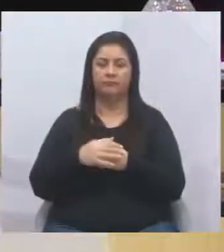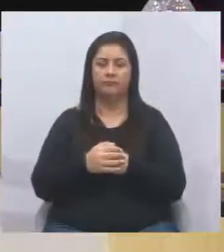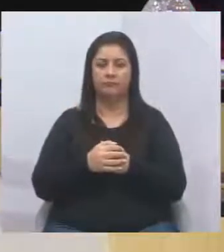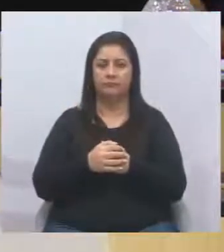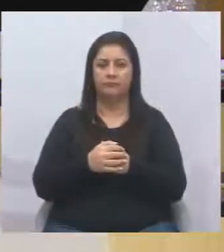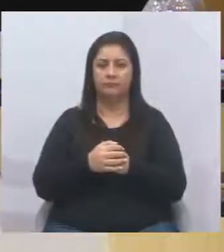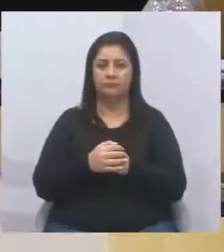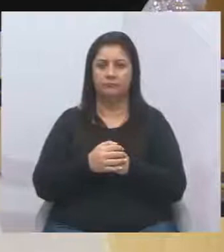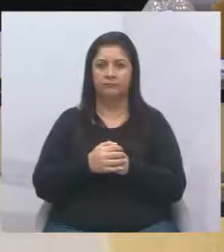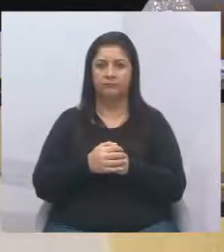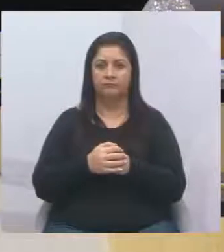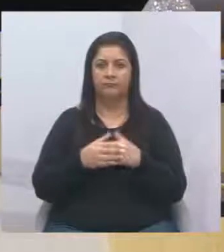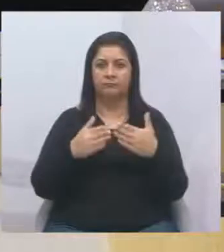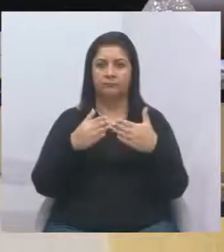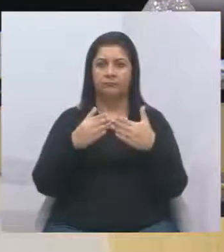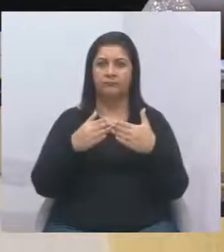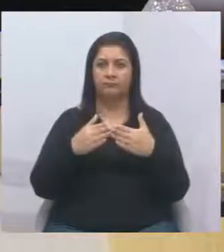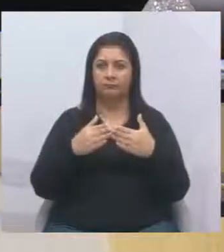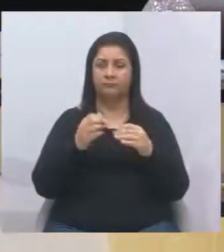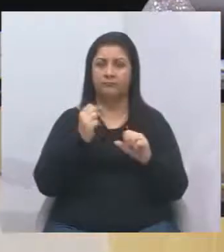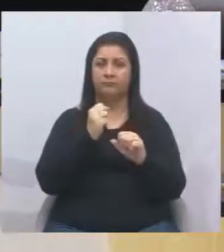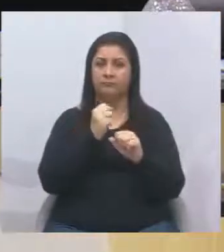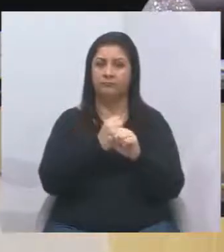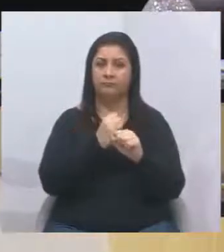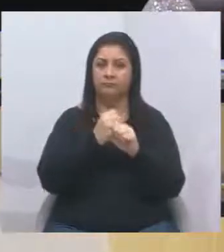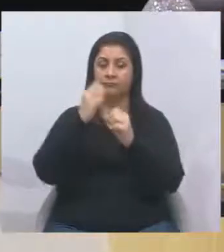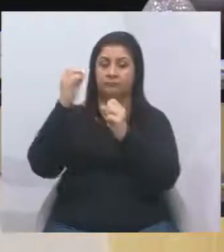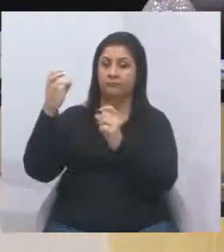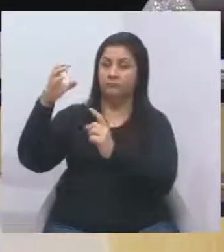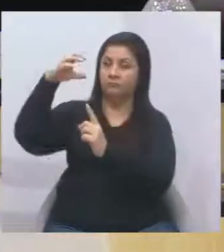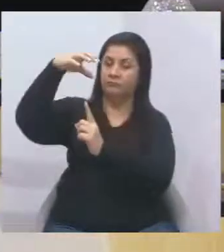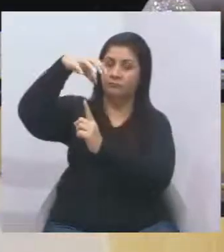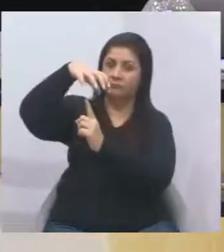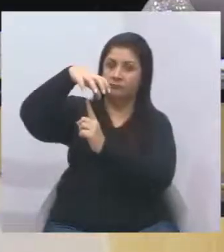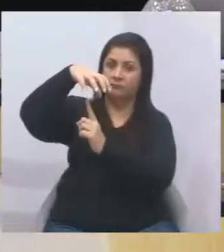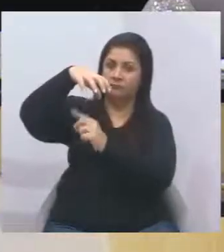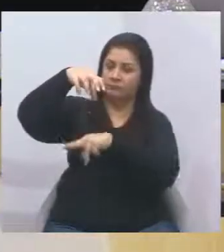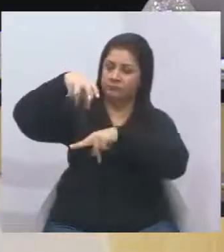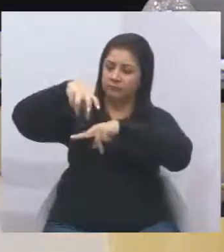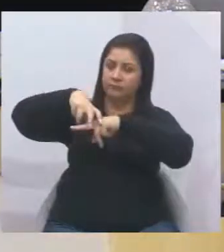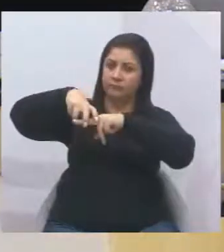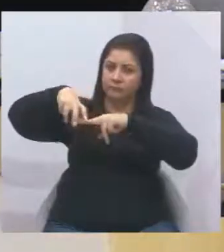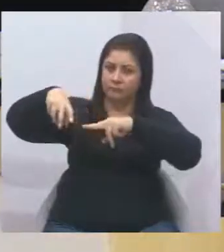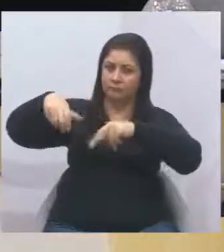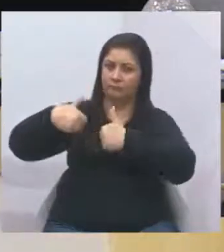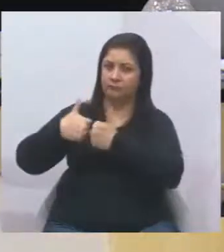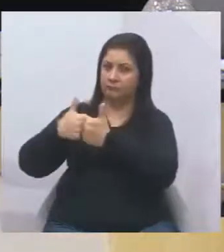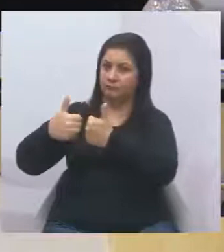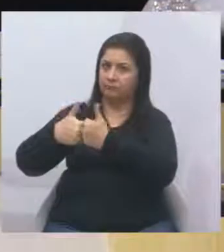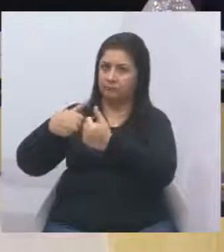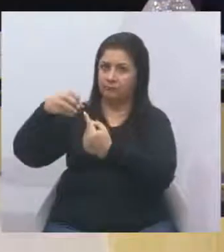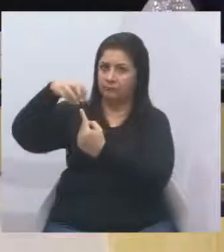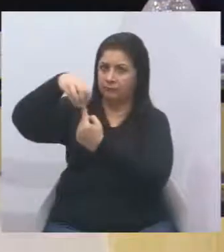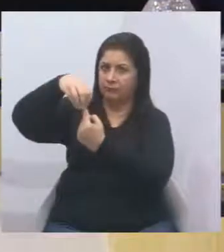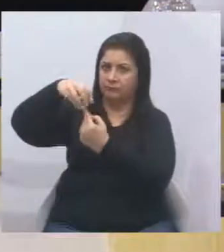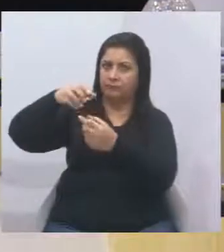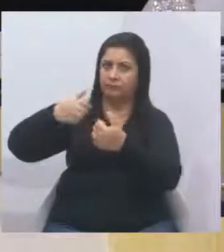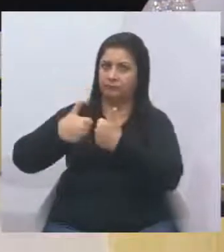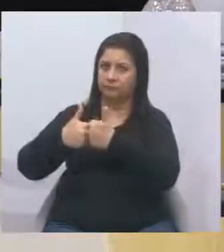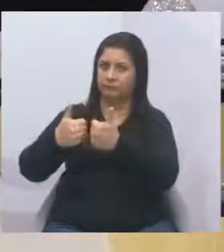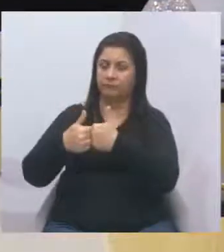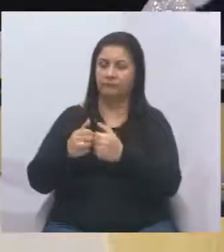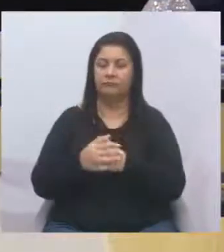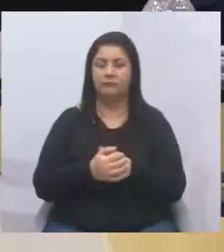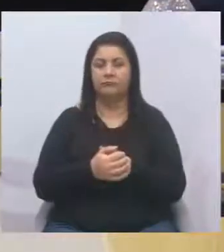Urbano, solicitando a construção de abrigo com assentos em ponto de ônibus existente próximo ao